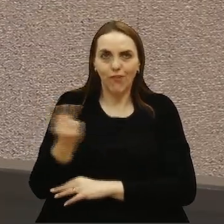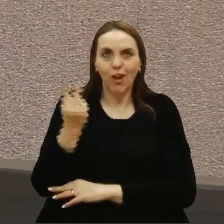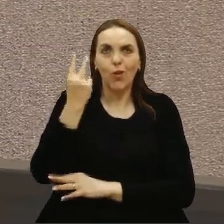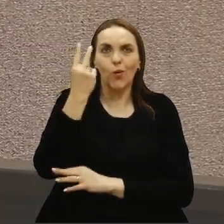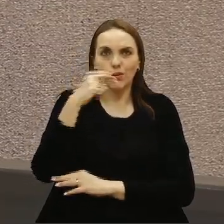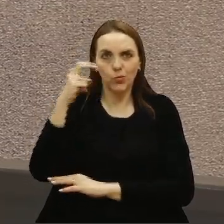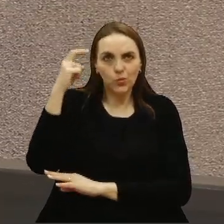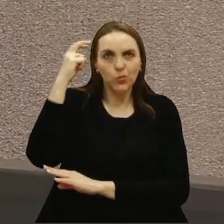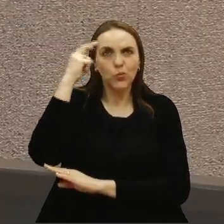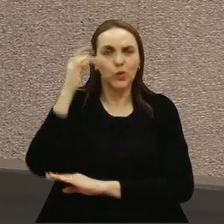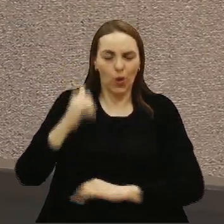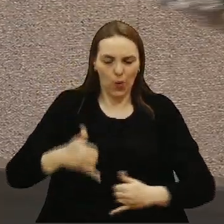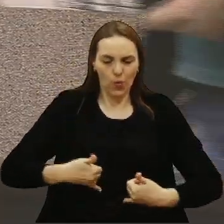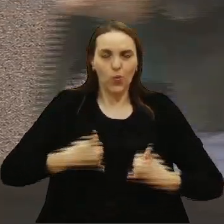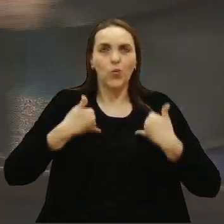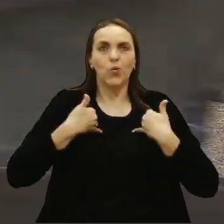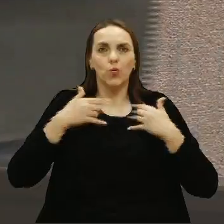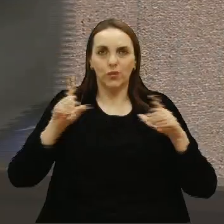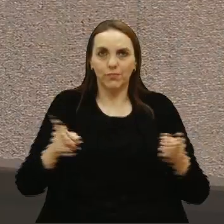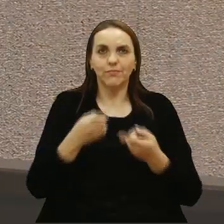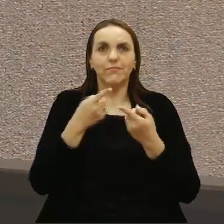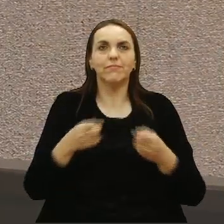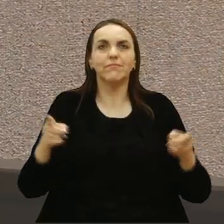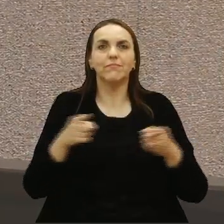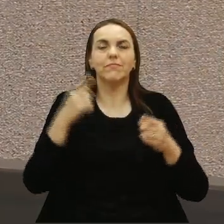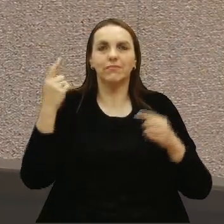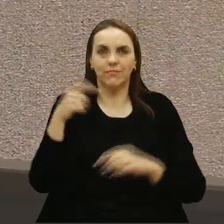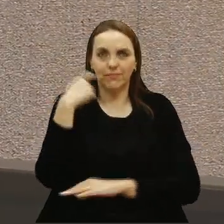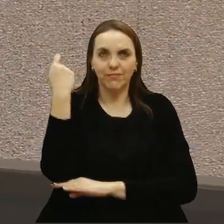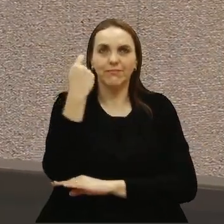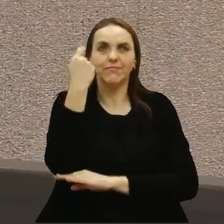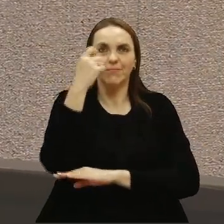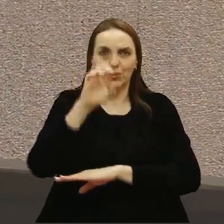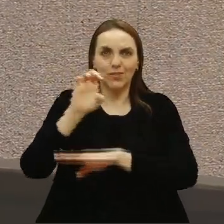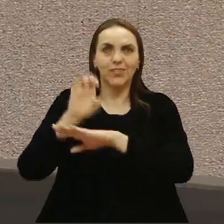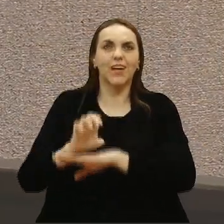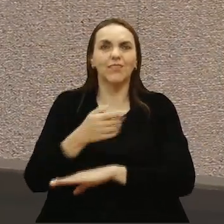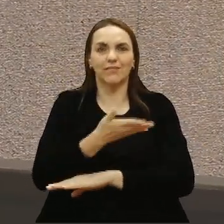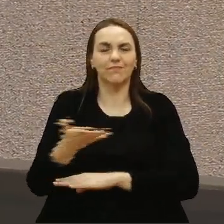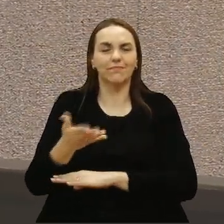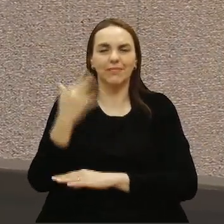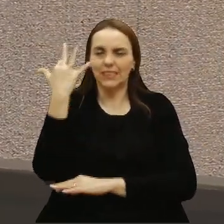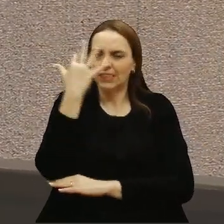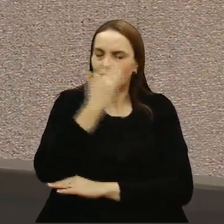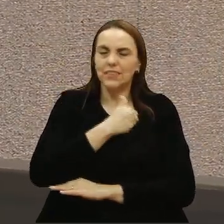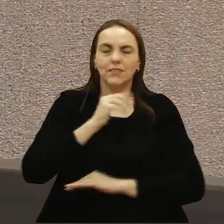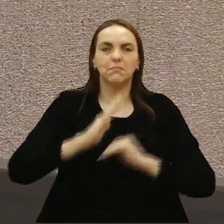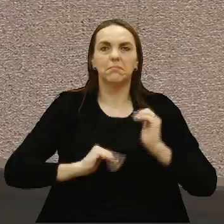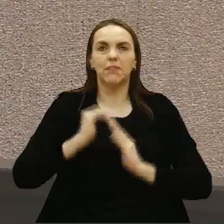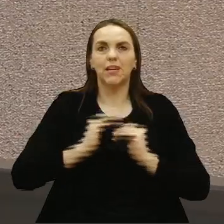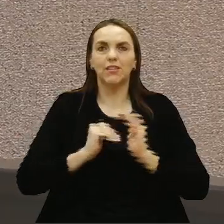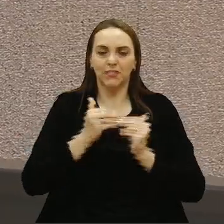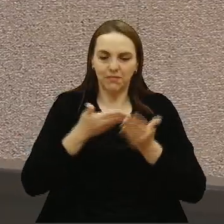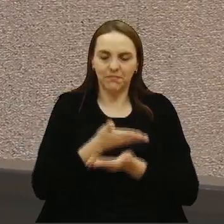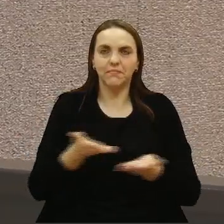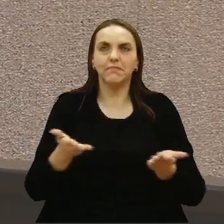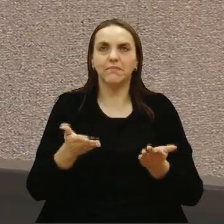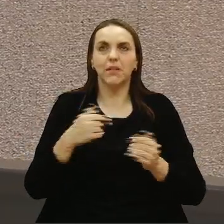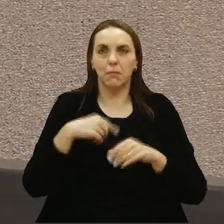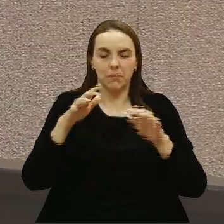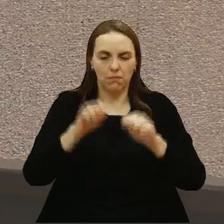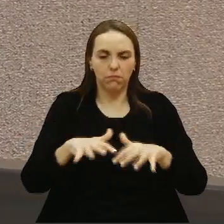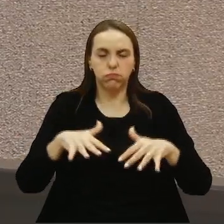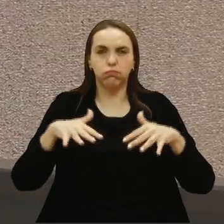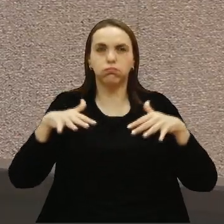cultura, com o orgulho que nós temos de cantar o hino do nosso estado, né? E isso é uma belíssima prática que nós temos, inclusive. A gente vê isso nos estádios, né?